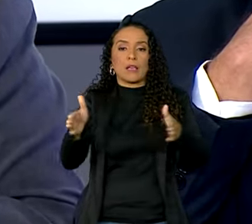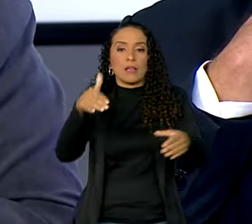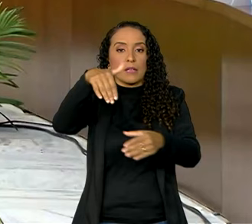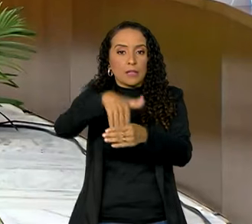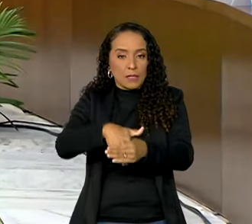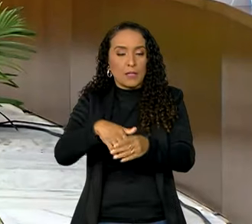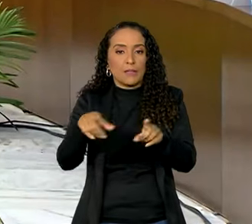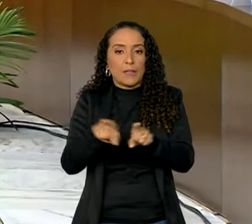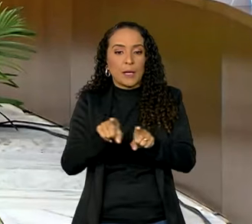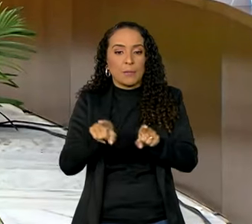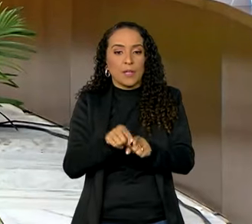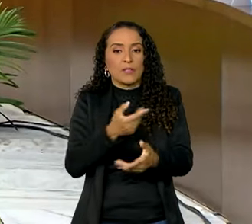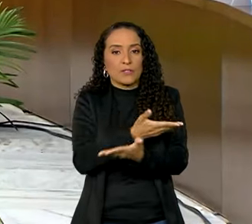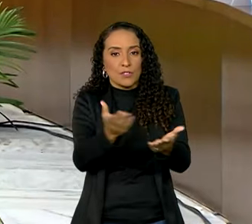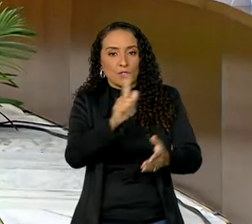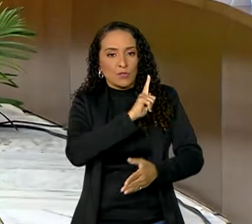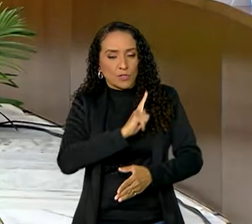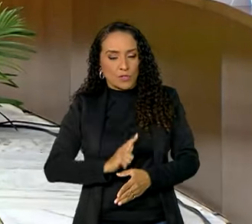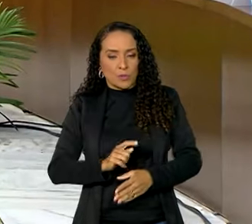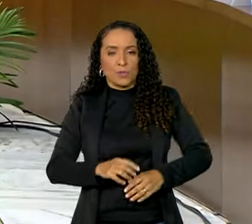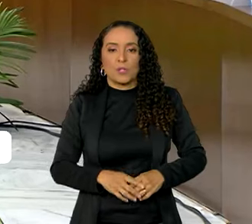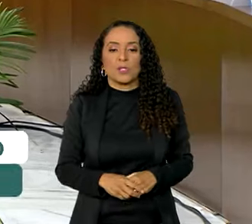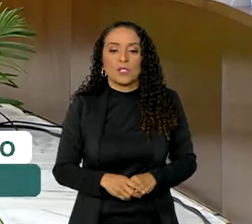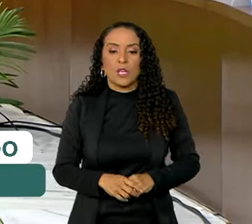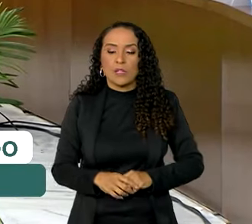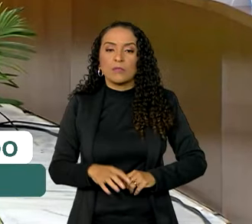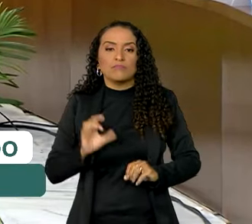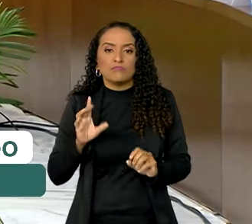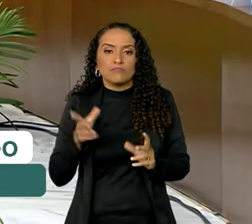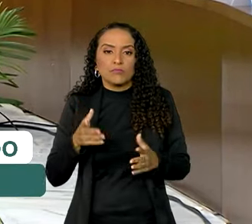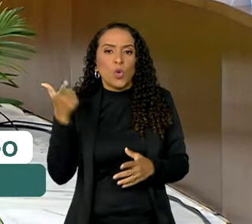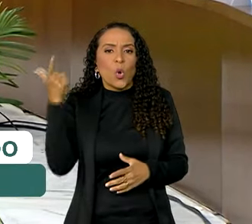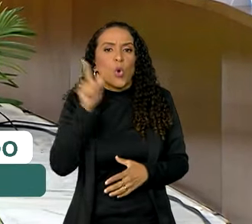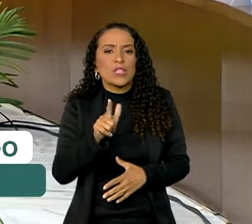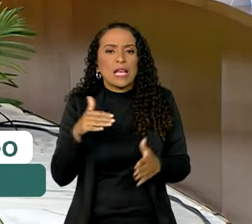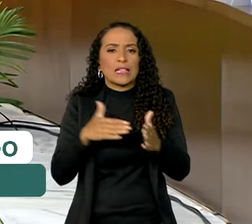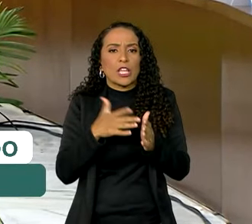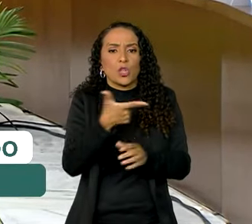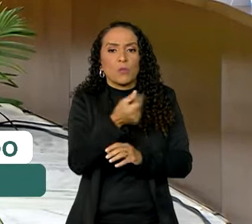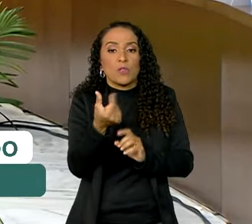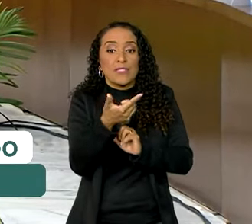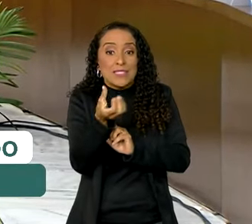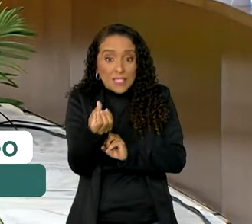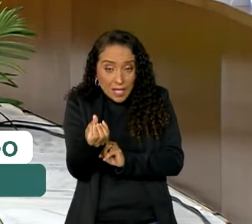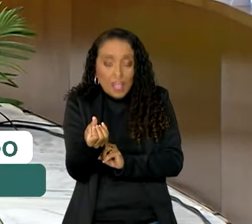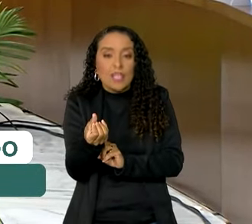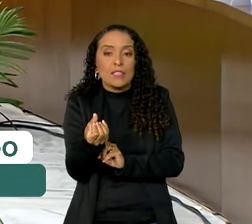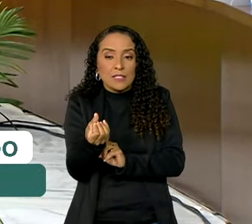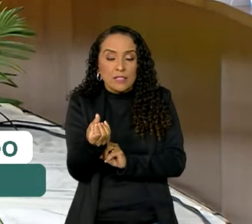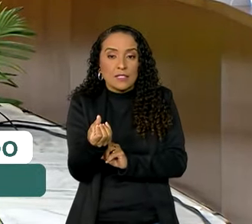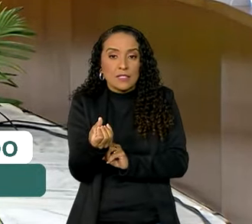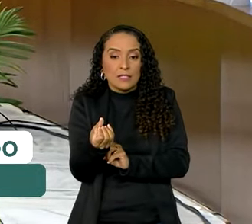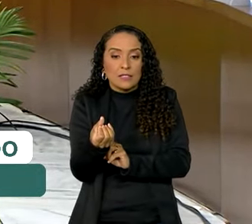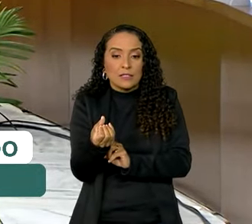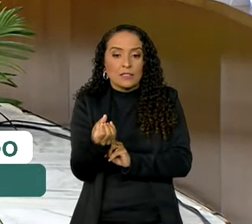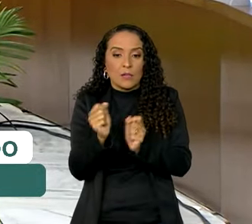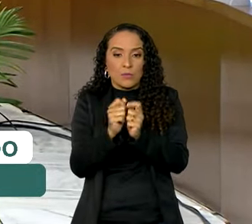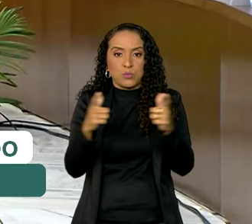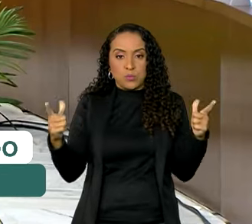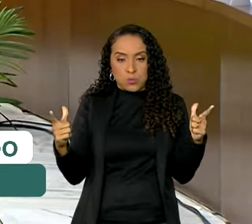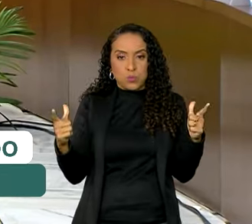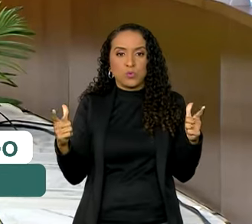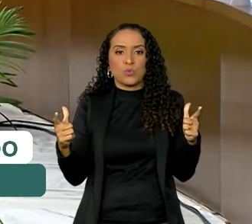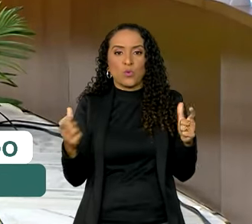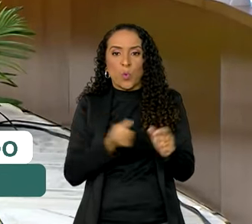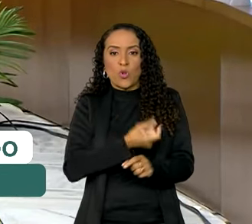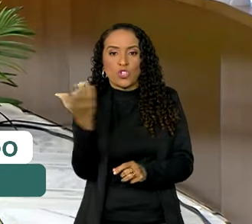presidente e o mandato dos senhores governadores e senhoras governadoras. Então, seria a gente conseguir até 2026, né, aumentar esse